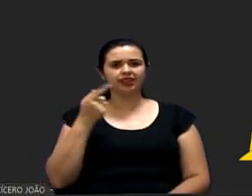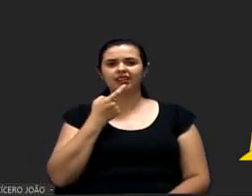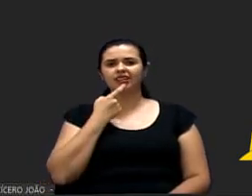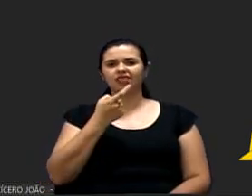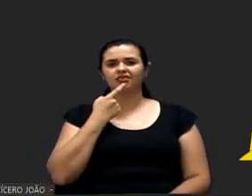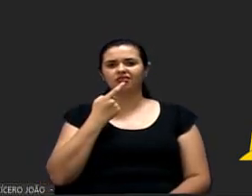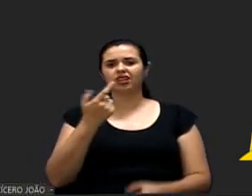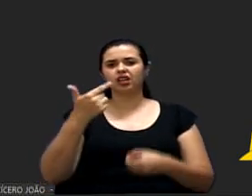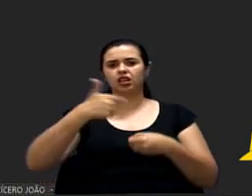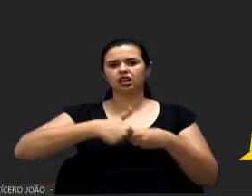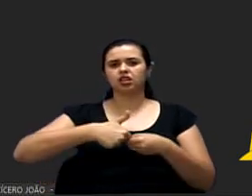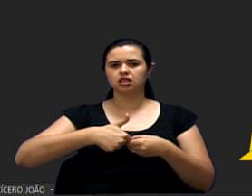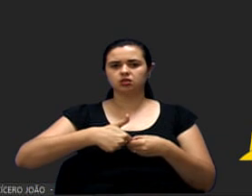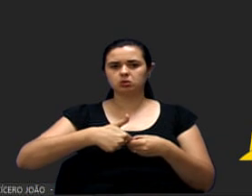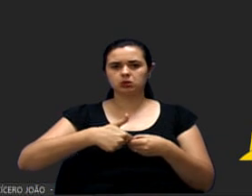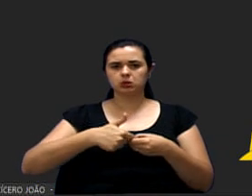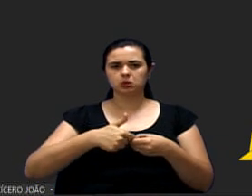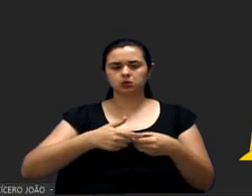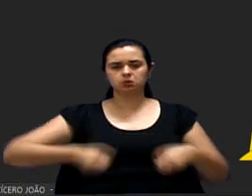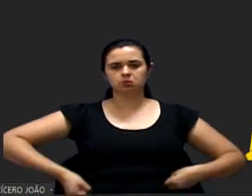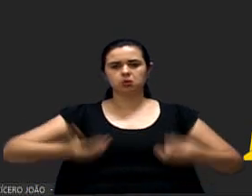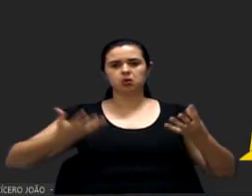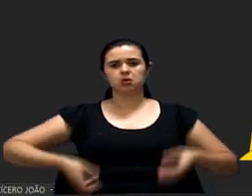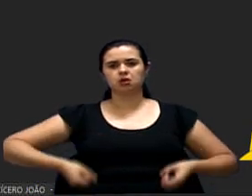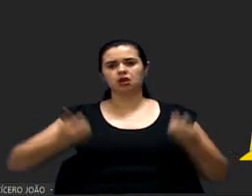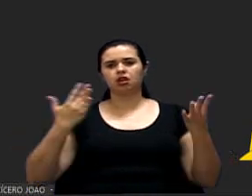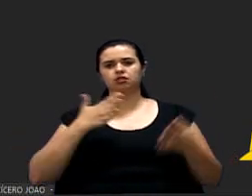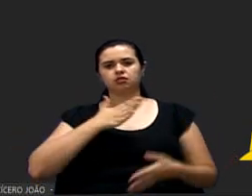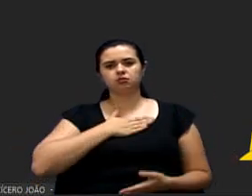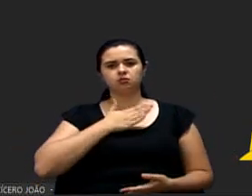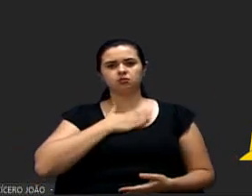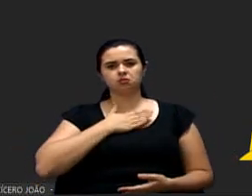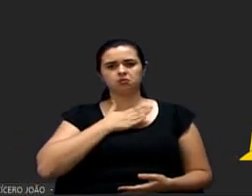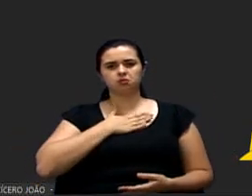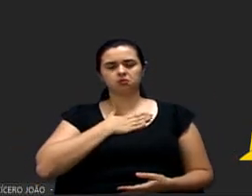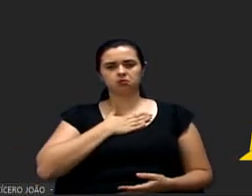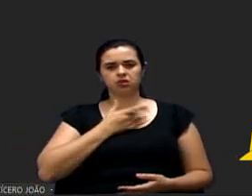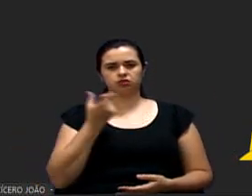gasto gasolina fazendo campanha, eu gasto gasolina do meu bolso.